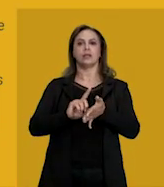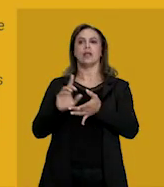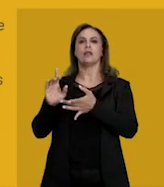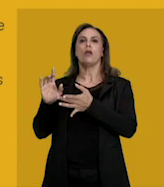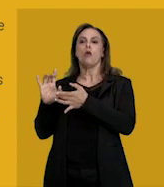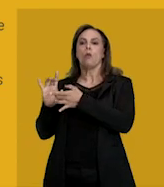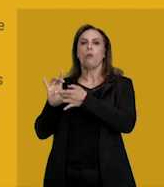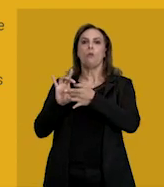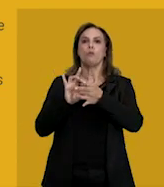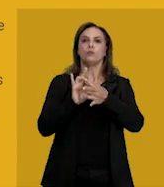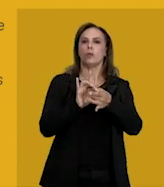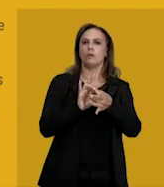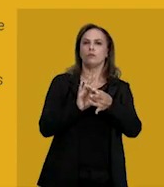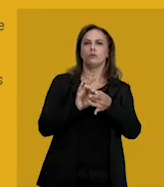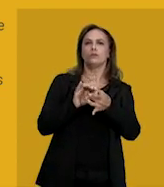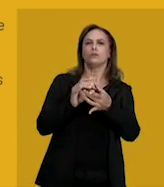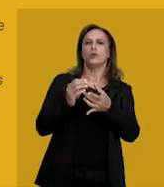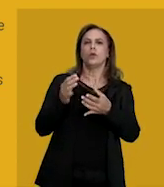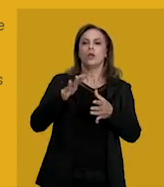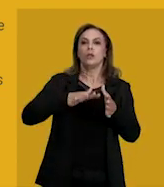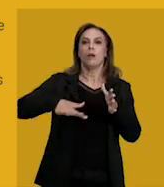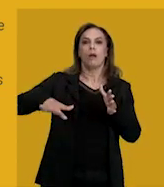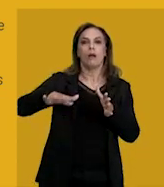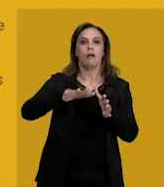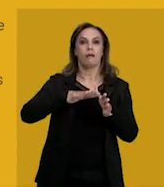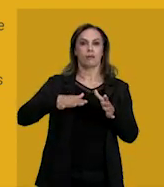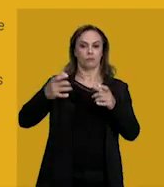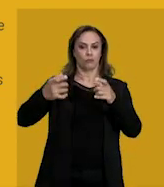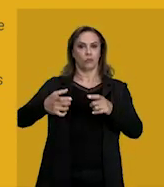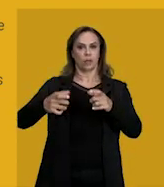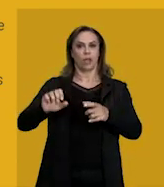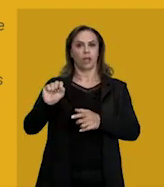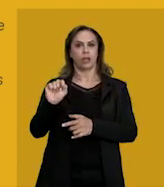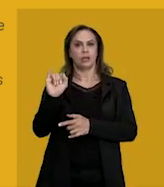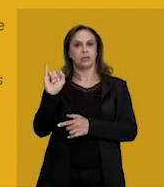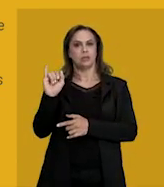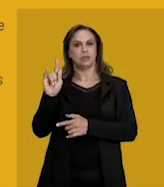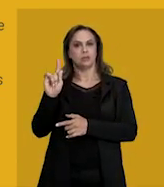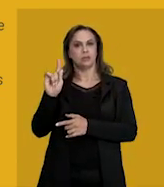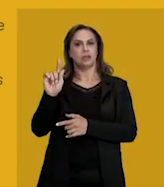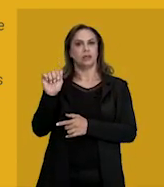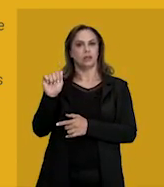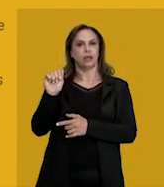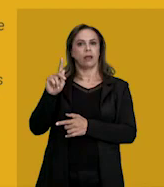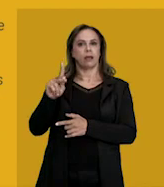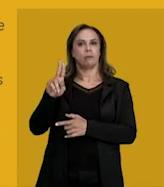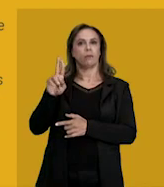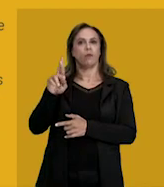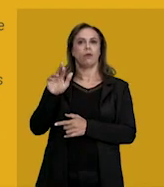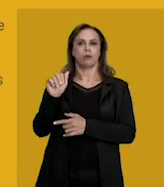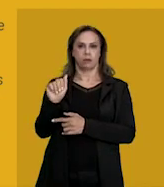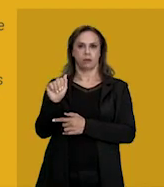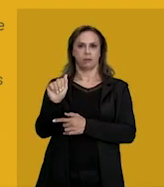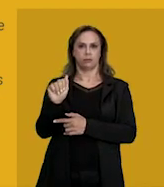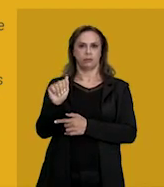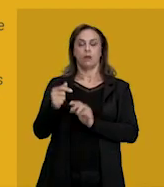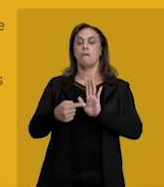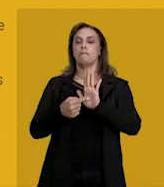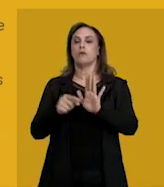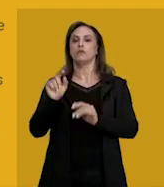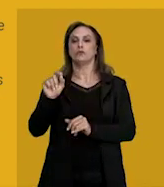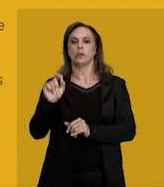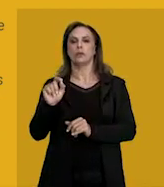eles trouxeram essas informações que estão aqui, ó. Singapura iniciou a vacinação desde o mês de dezembro